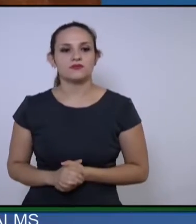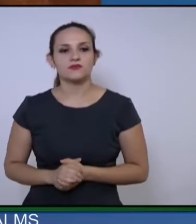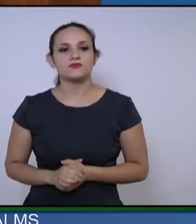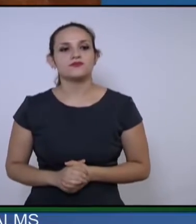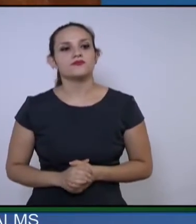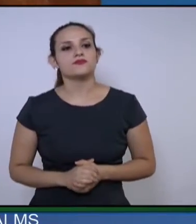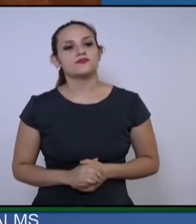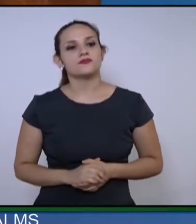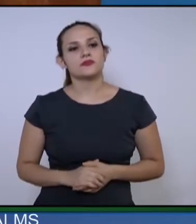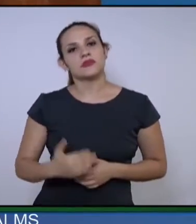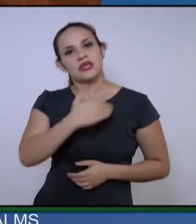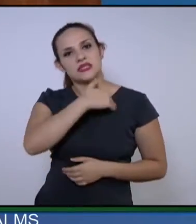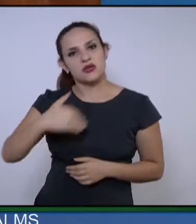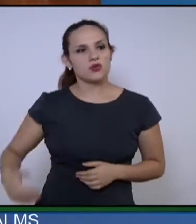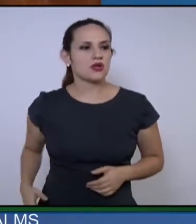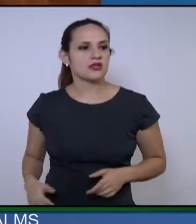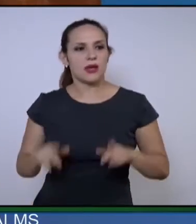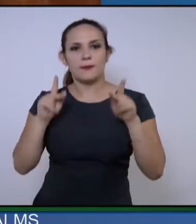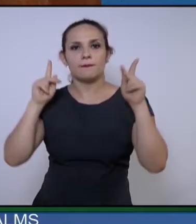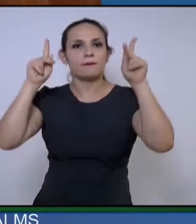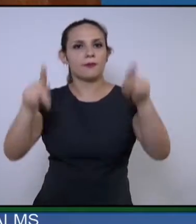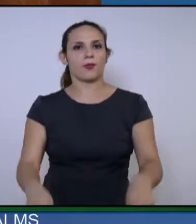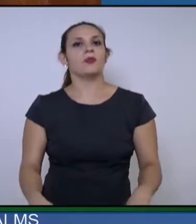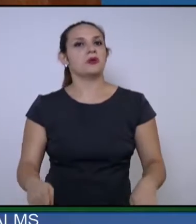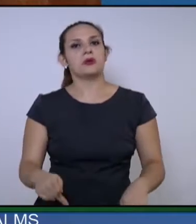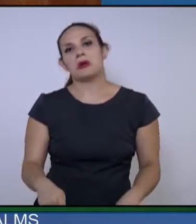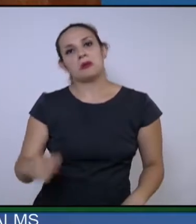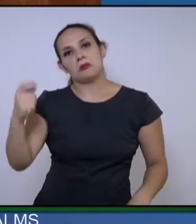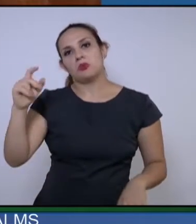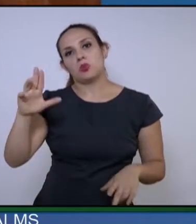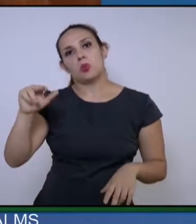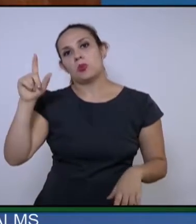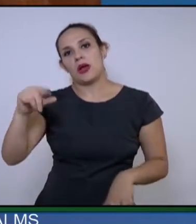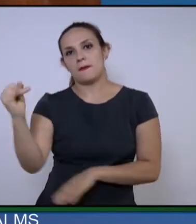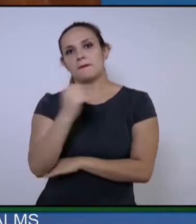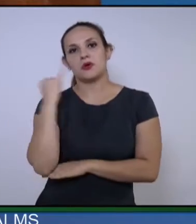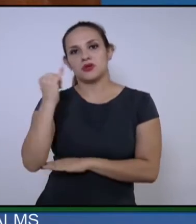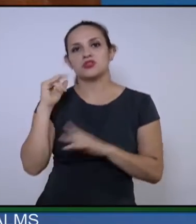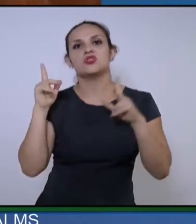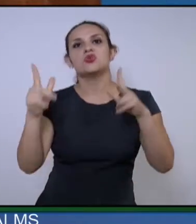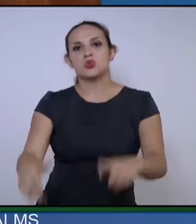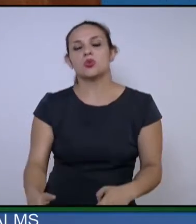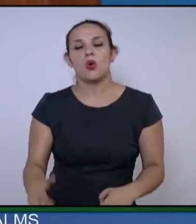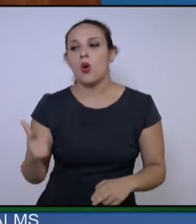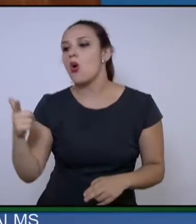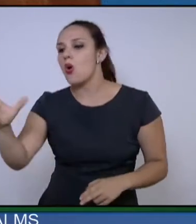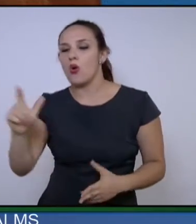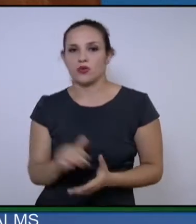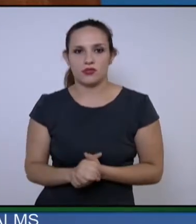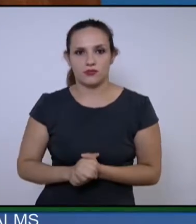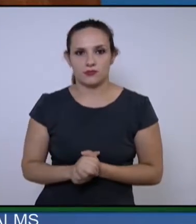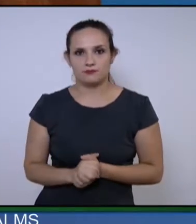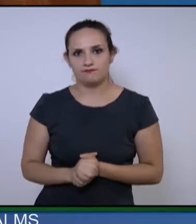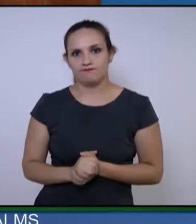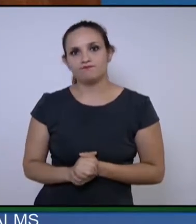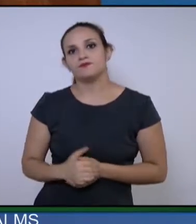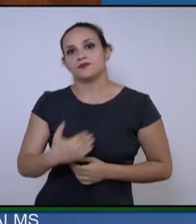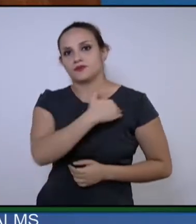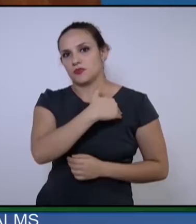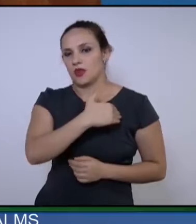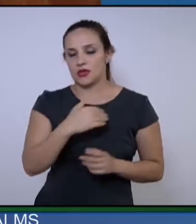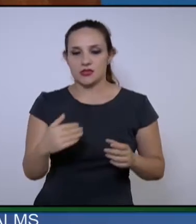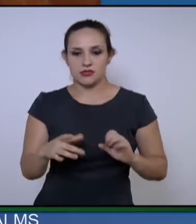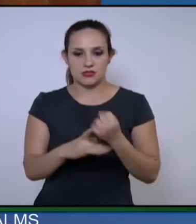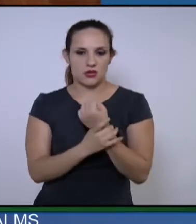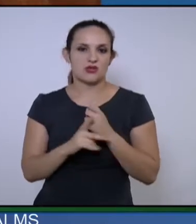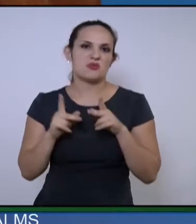pública nunca foi tratada neste país como política de Estado. Ocasionalmente, segurança pública é tratada